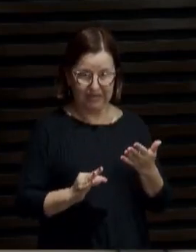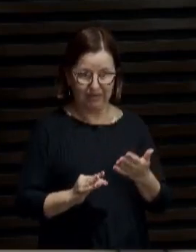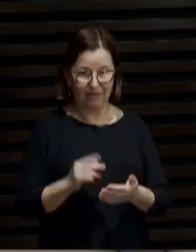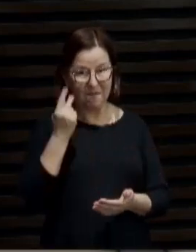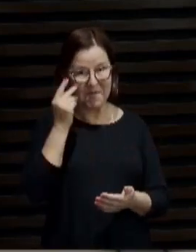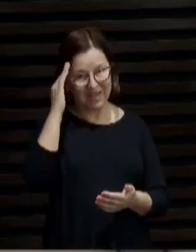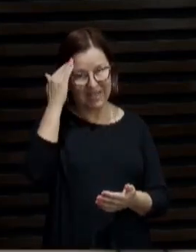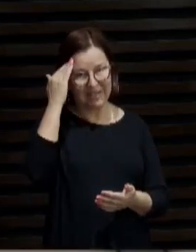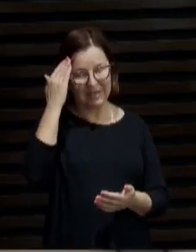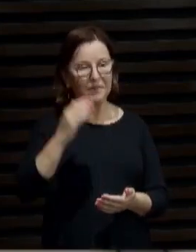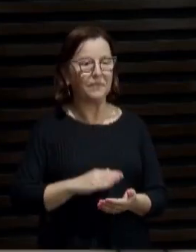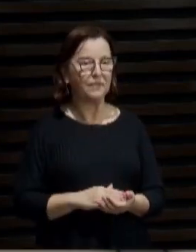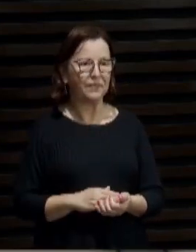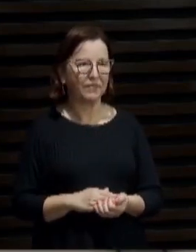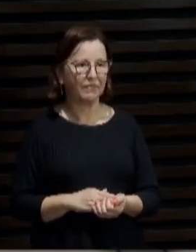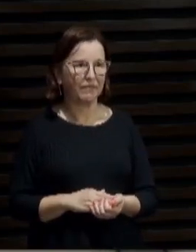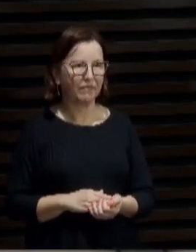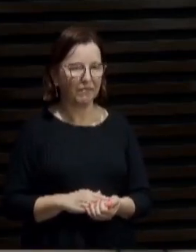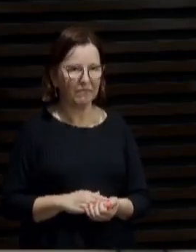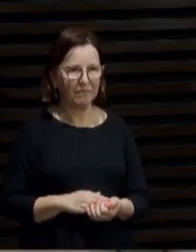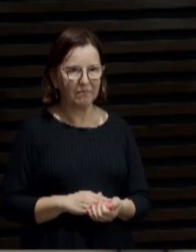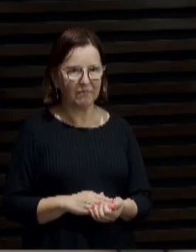entender. Deixa eu só tomar mais uma aguinha aqui.